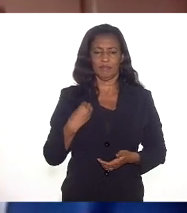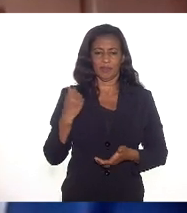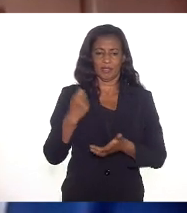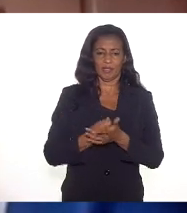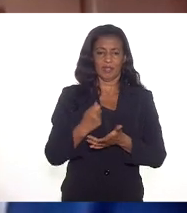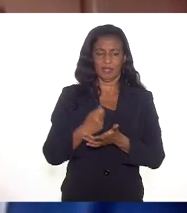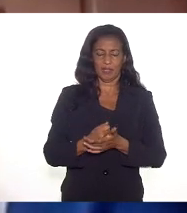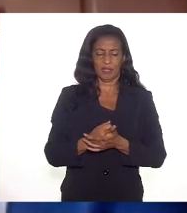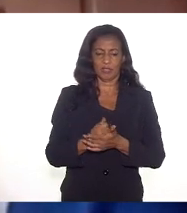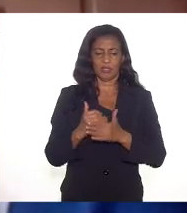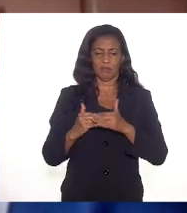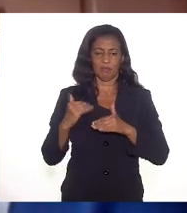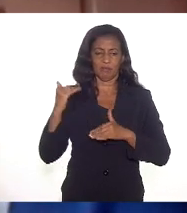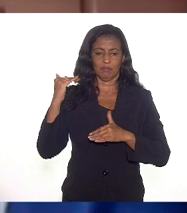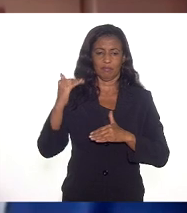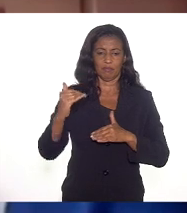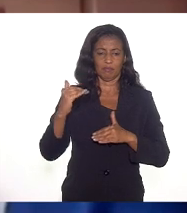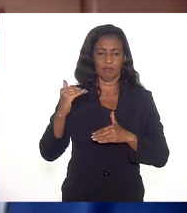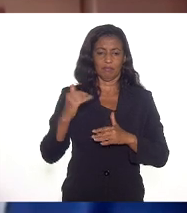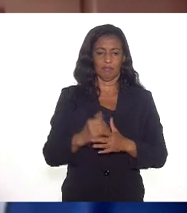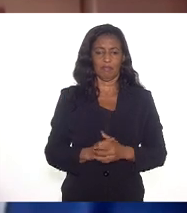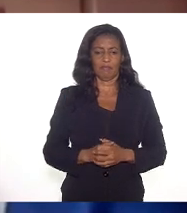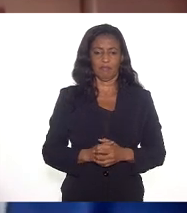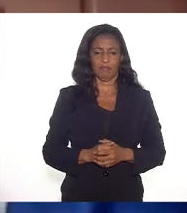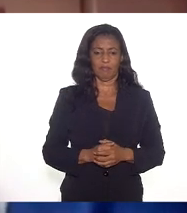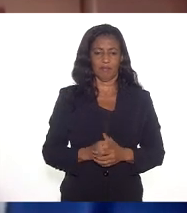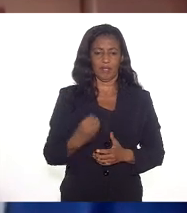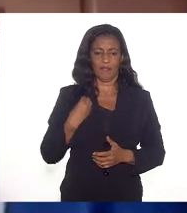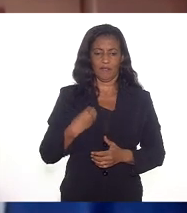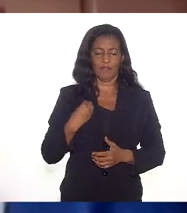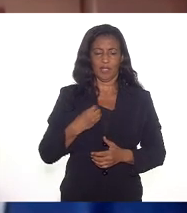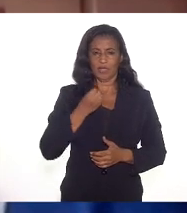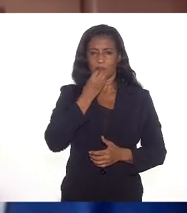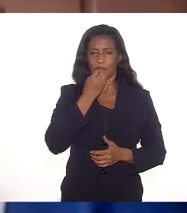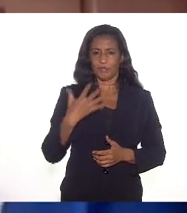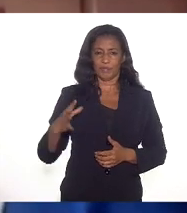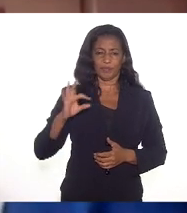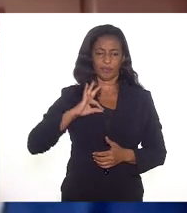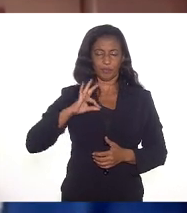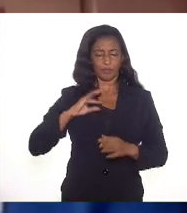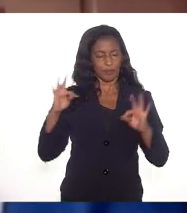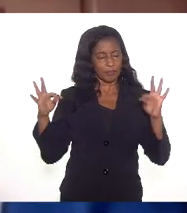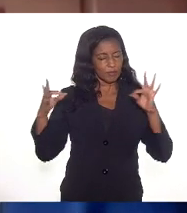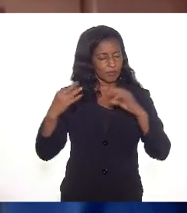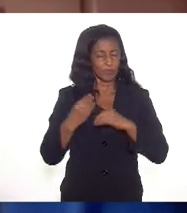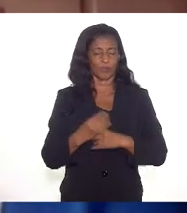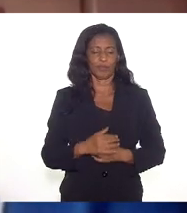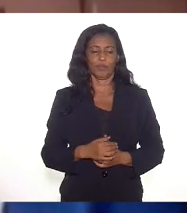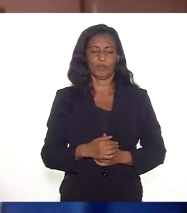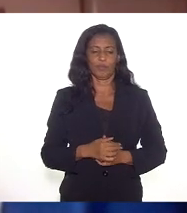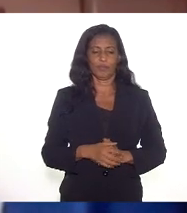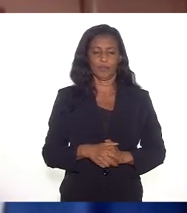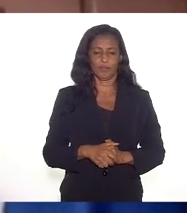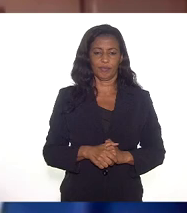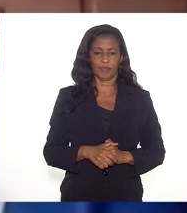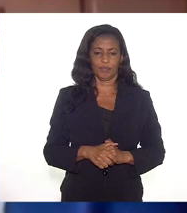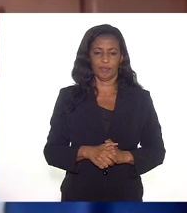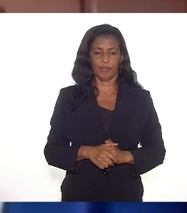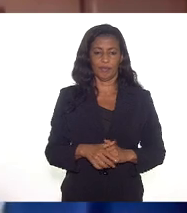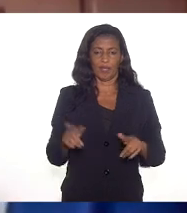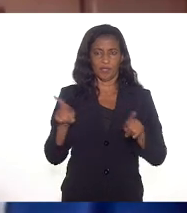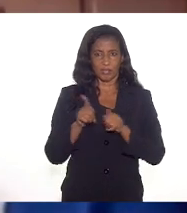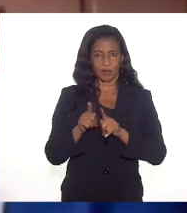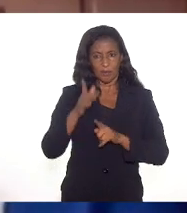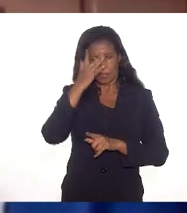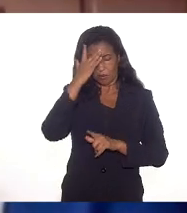garantia, sobretudo, da vida dos bons policiais, de todos, mas, sobretudo, daqueles que